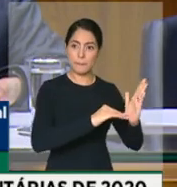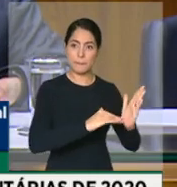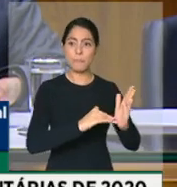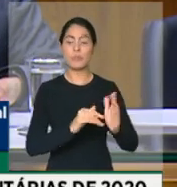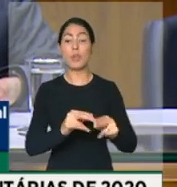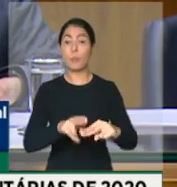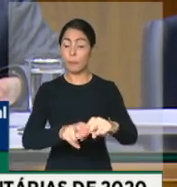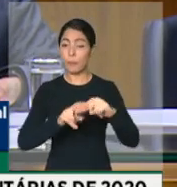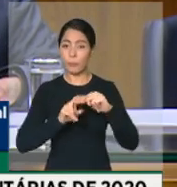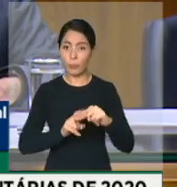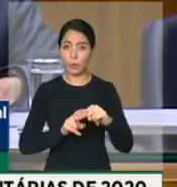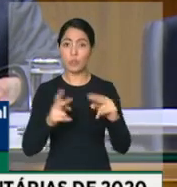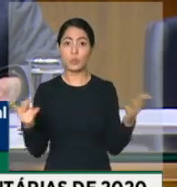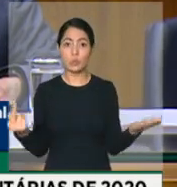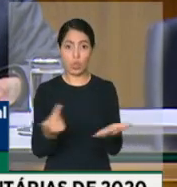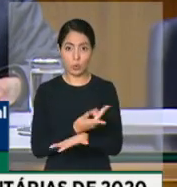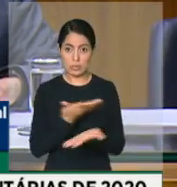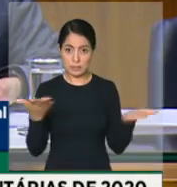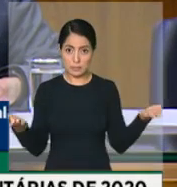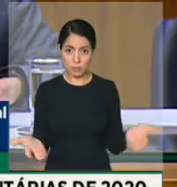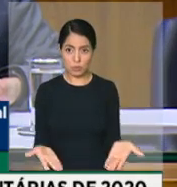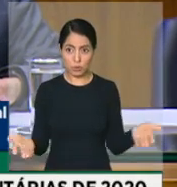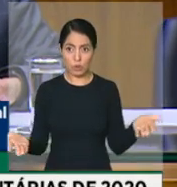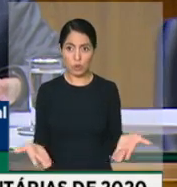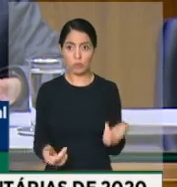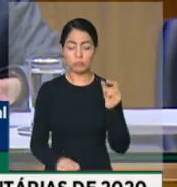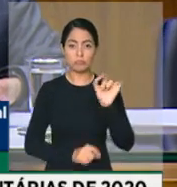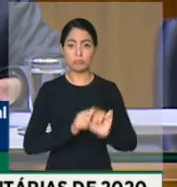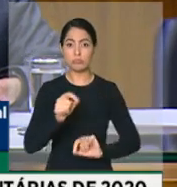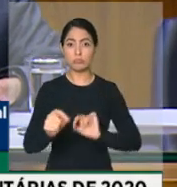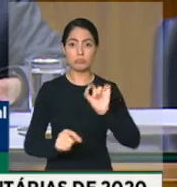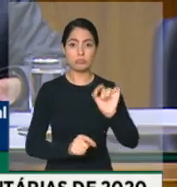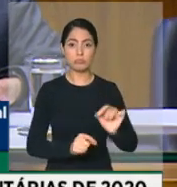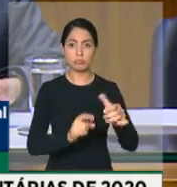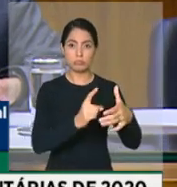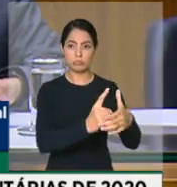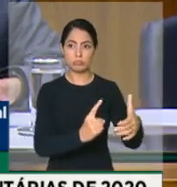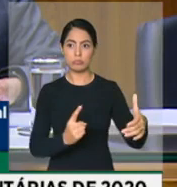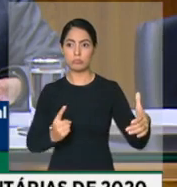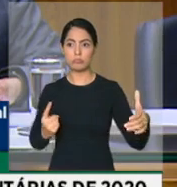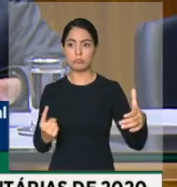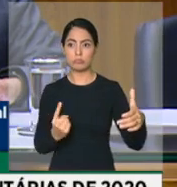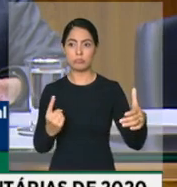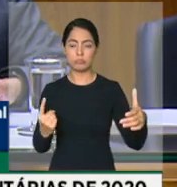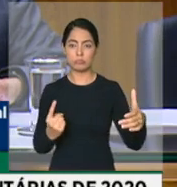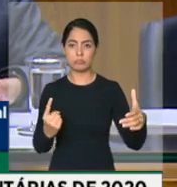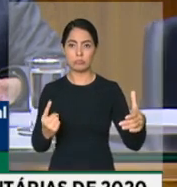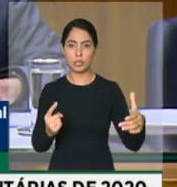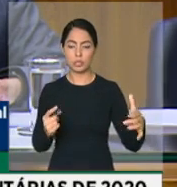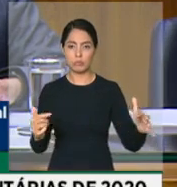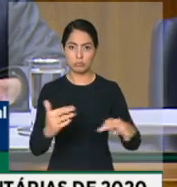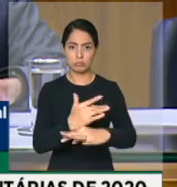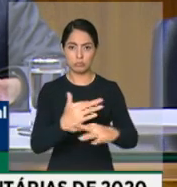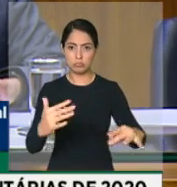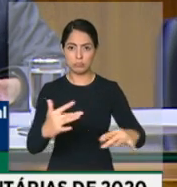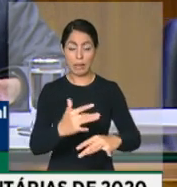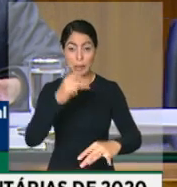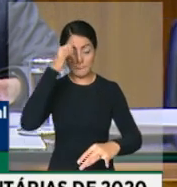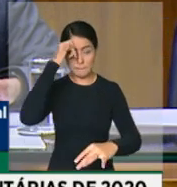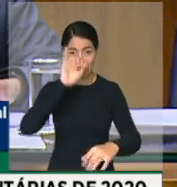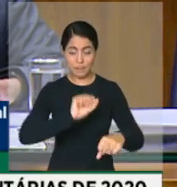das circunstâncias atuais, que envolve medidas de isolamento social e proibição em aglomerações como forma de